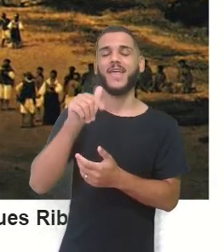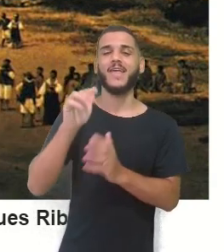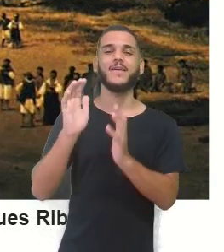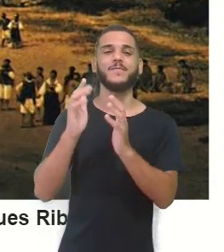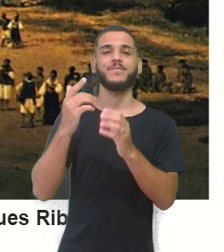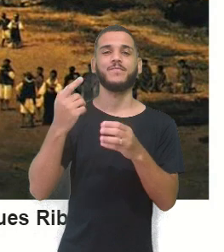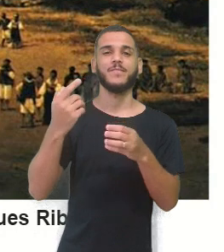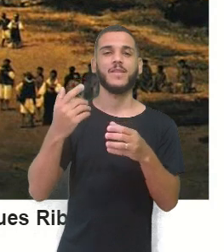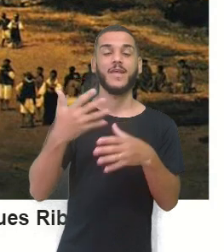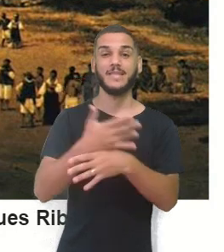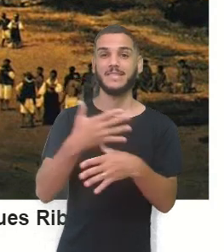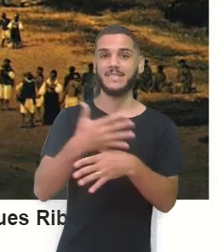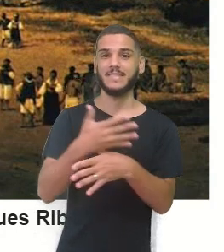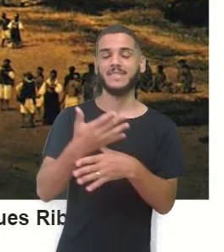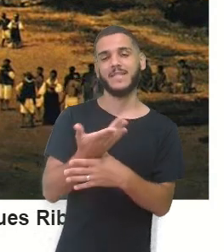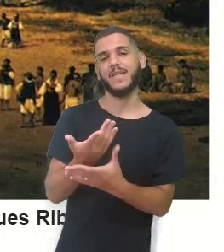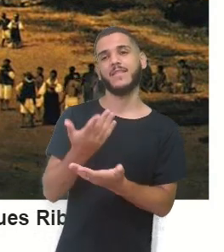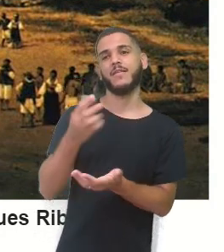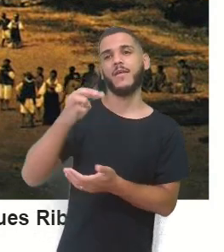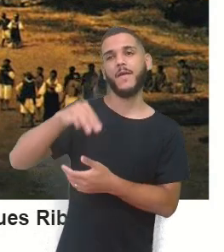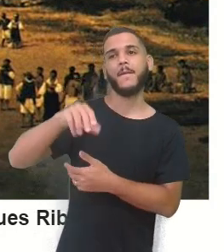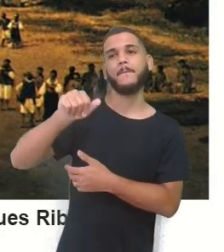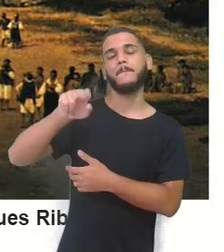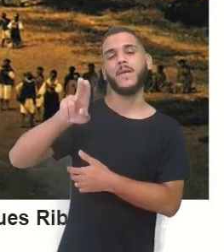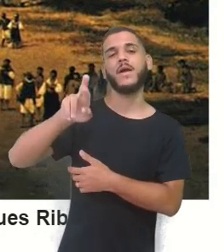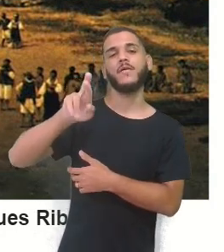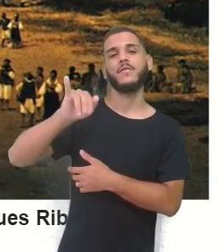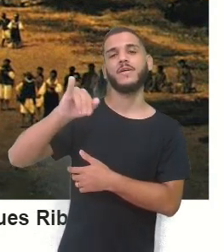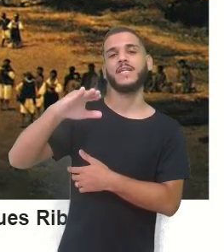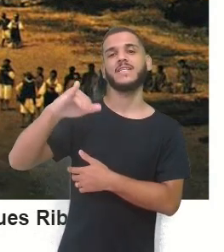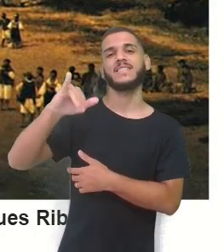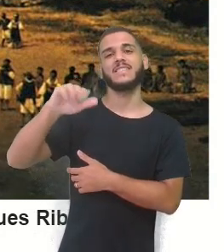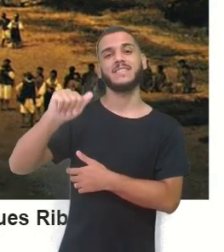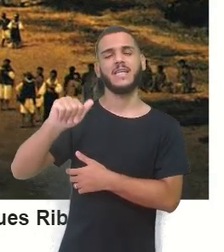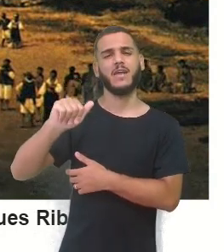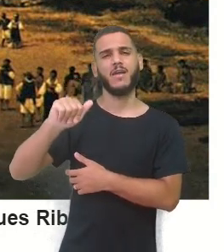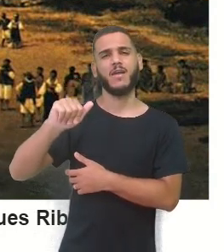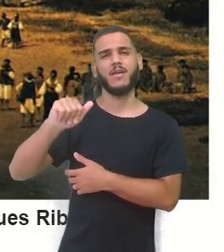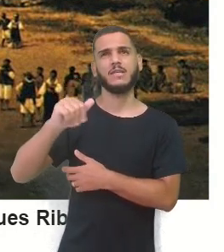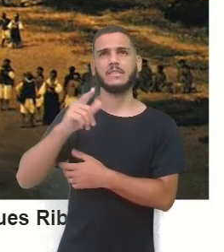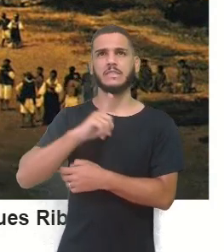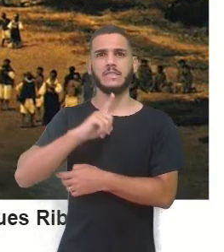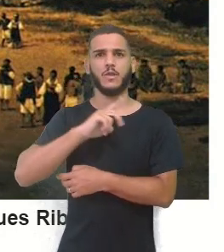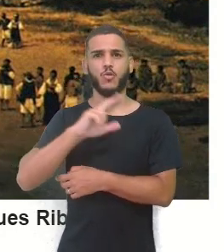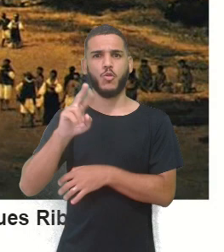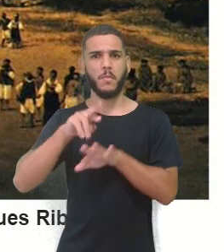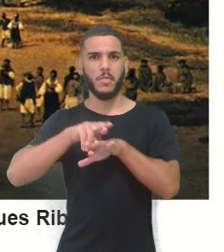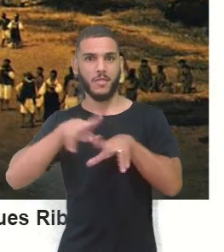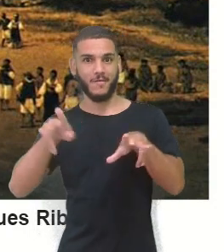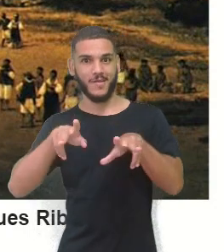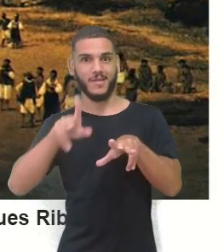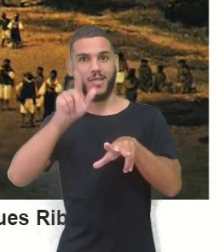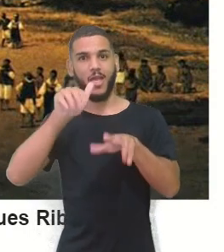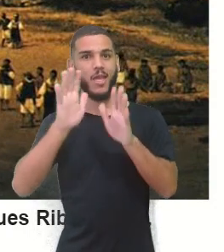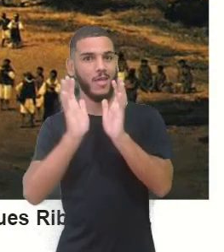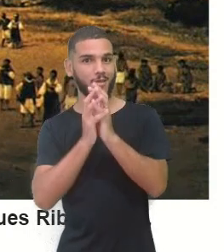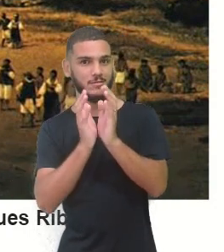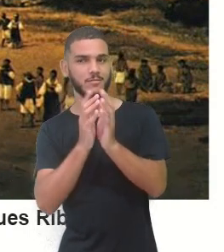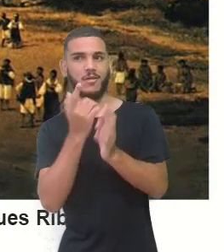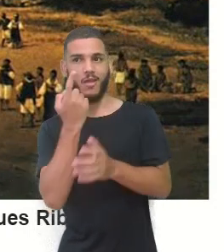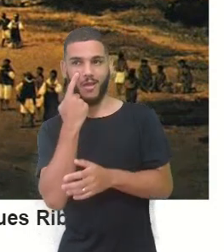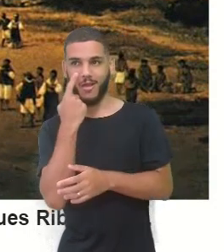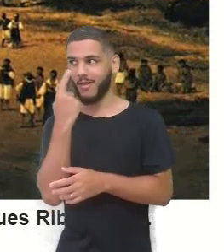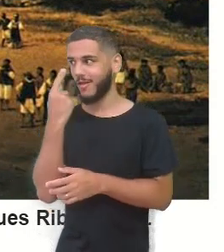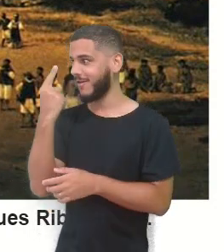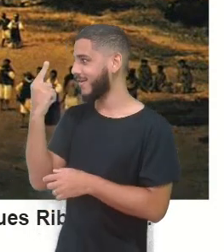que, na verdade, é Recife. Será que a gente já sabia disso, professora Casey? Será que o pessoal de casa já sabia dessa